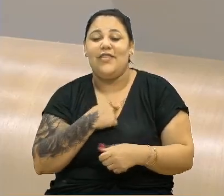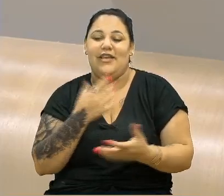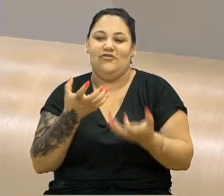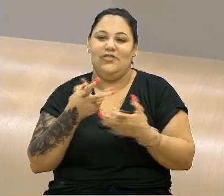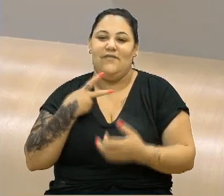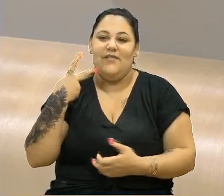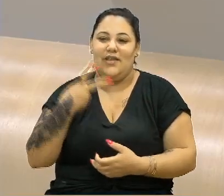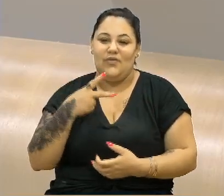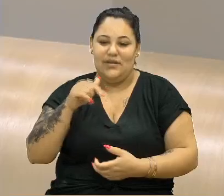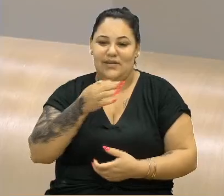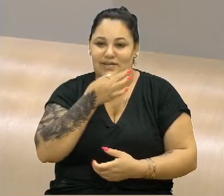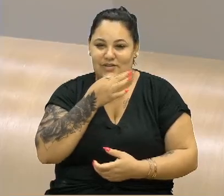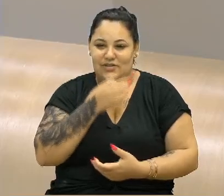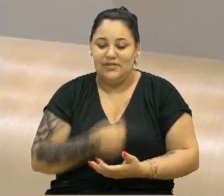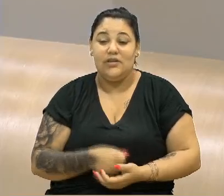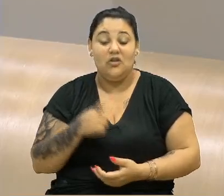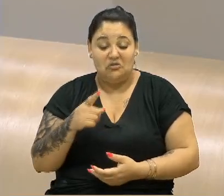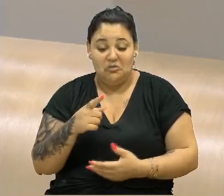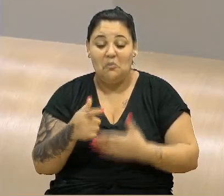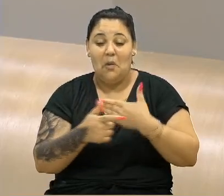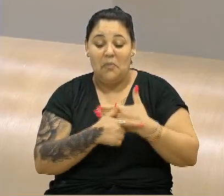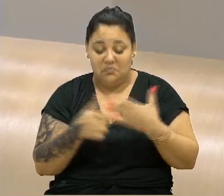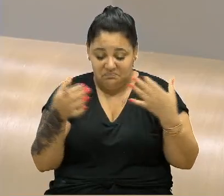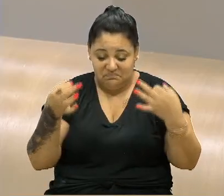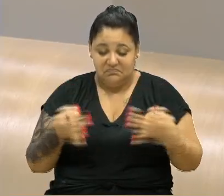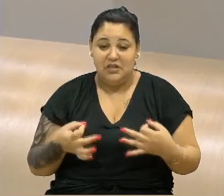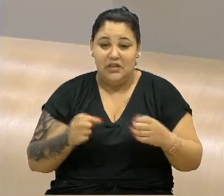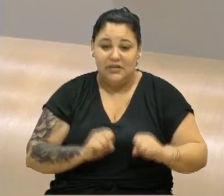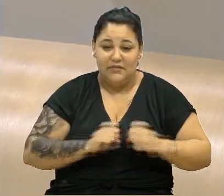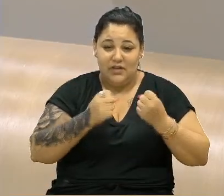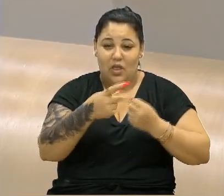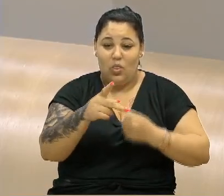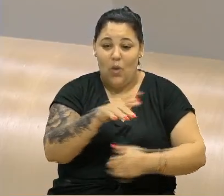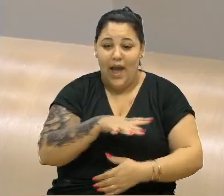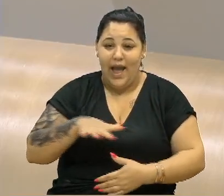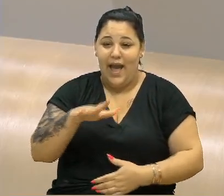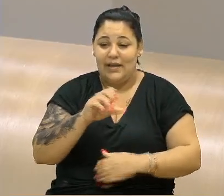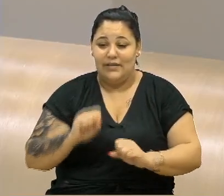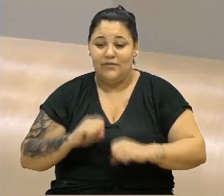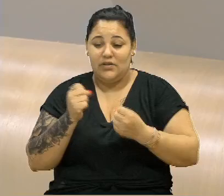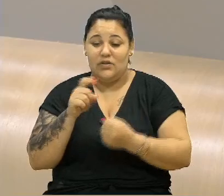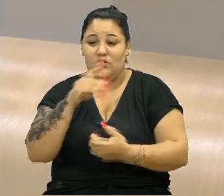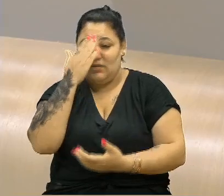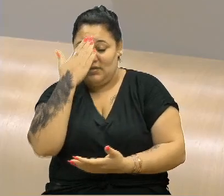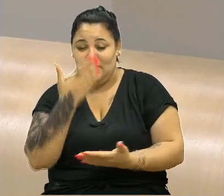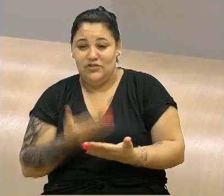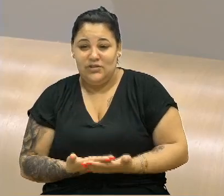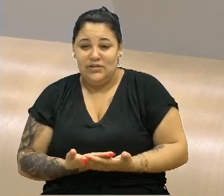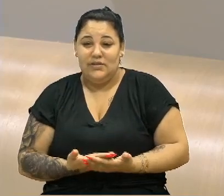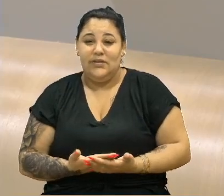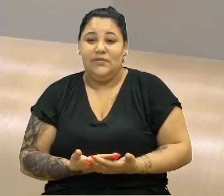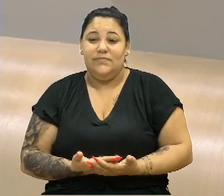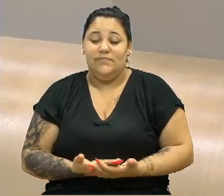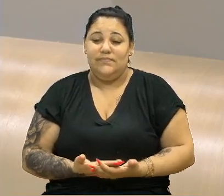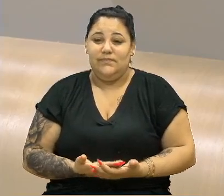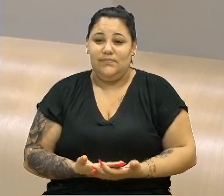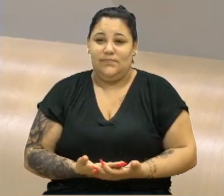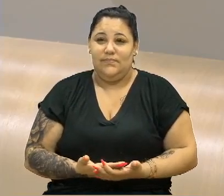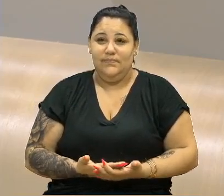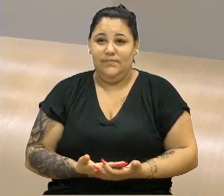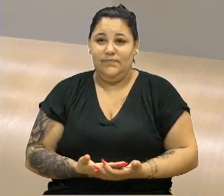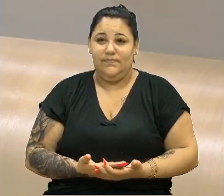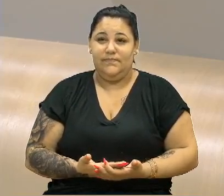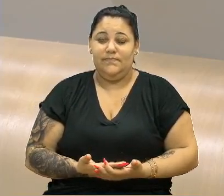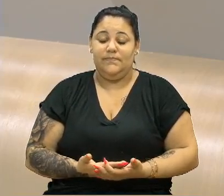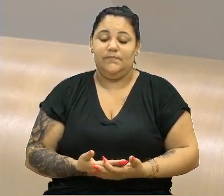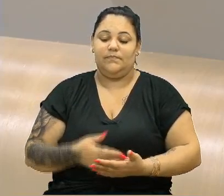Caxias. E o senhor cumpriu um papel, sim, né? Defendendo a sua área, defendendo aquilo que o senhor acredita, as suas bandeiras. E a